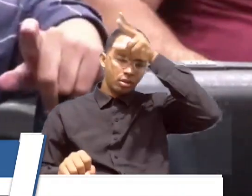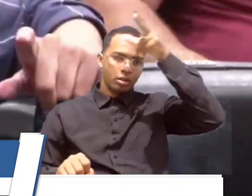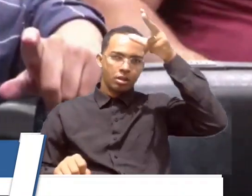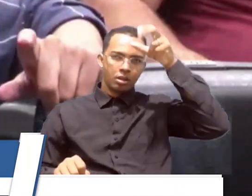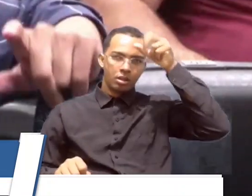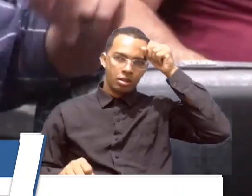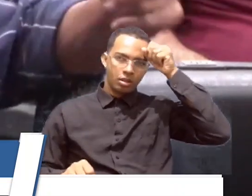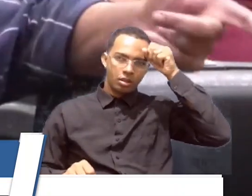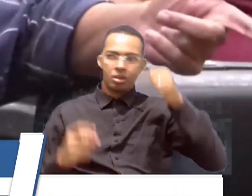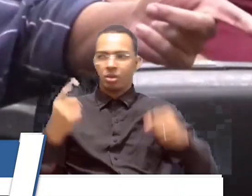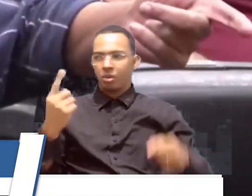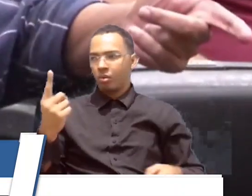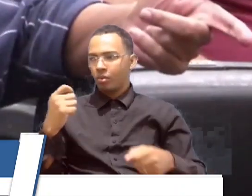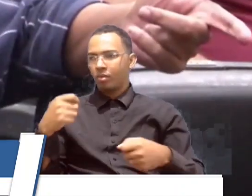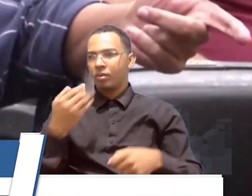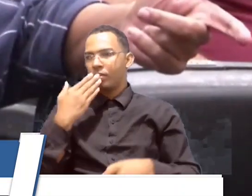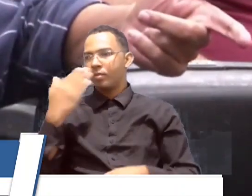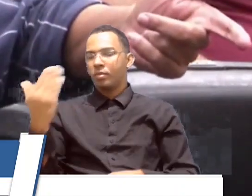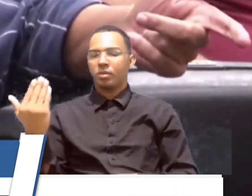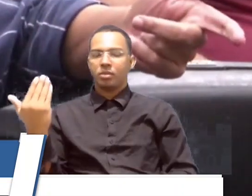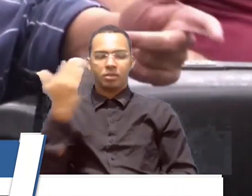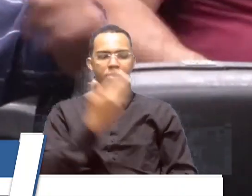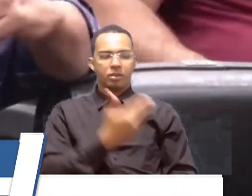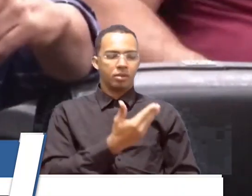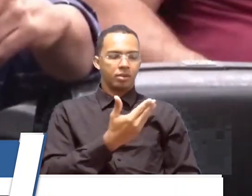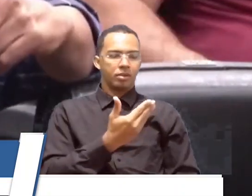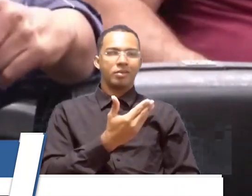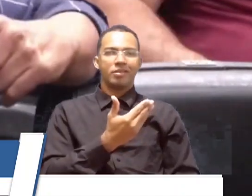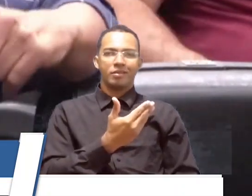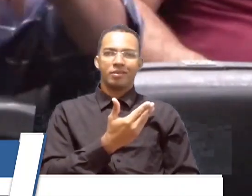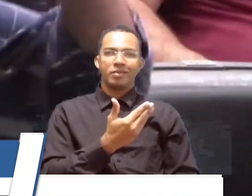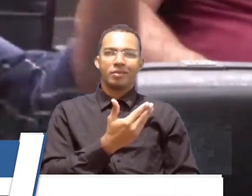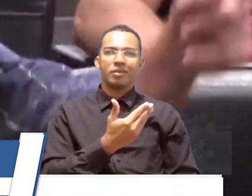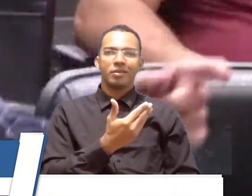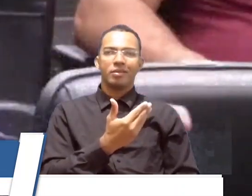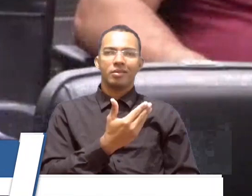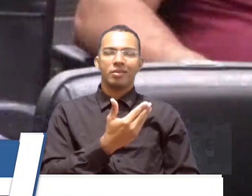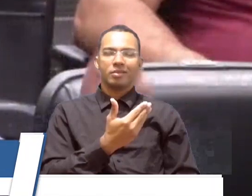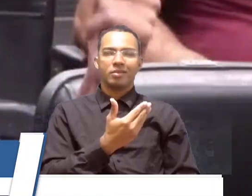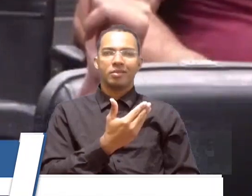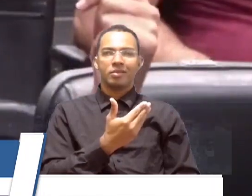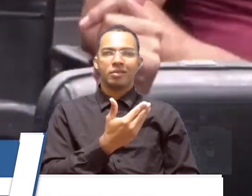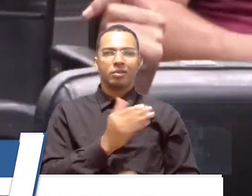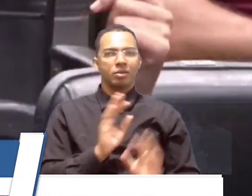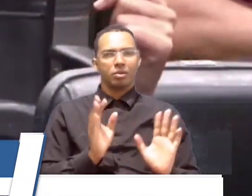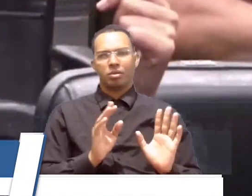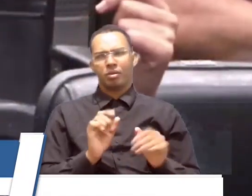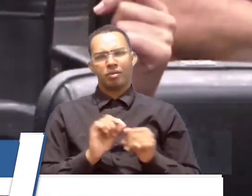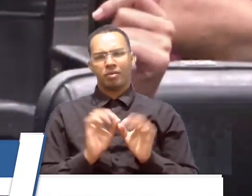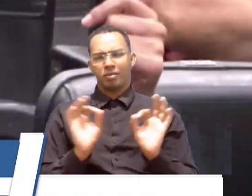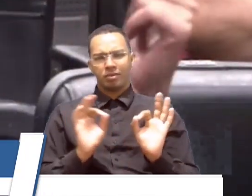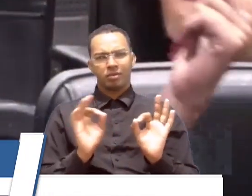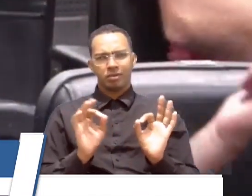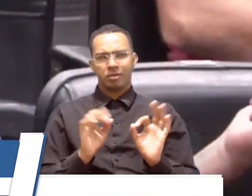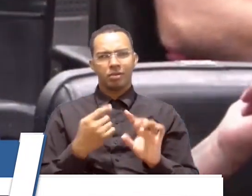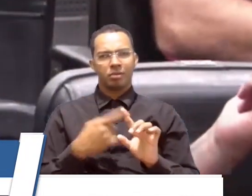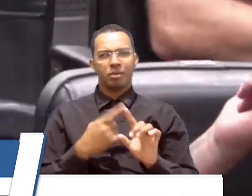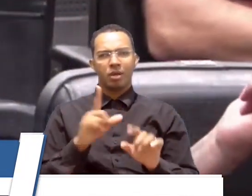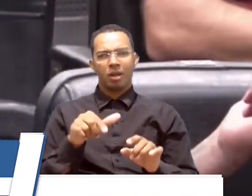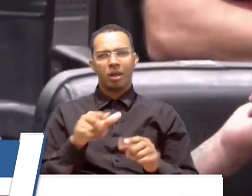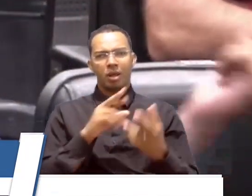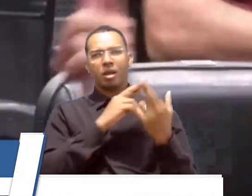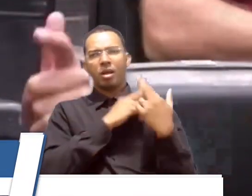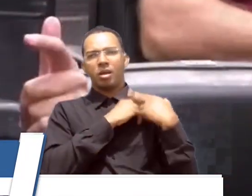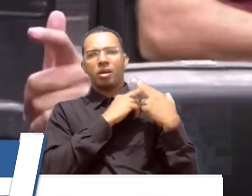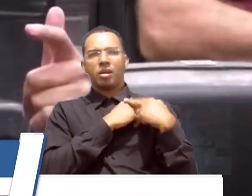Um tem que pedir benção para o outro, aí nós não vamos fazer, porque é responsabilidade de